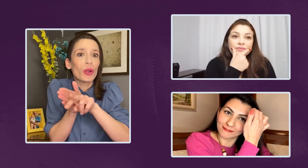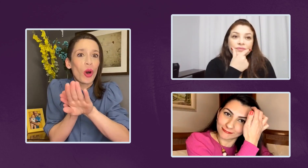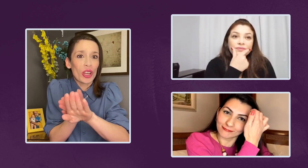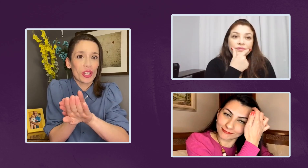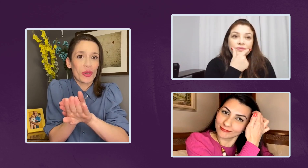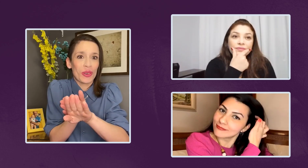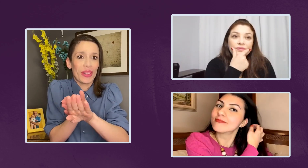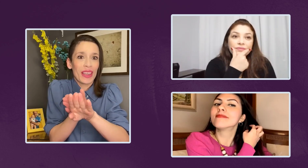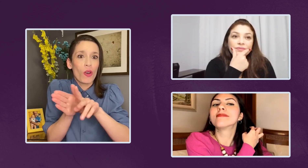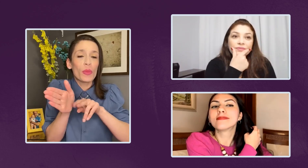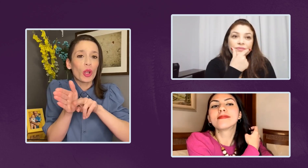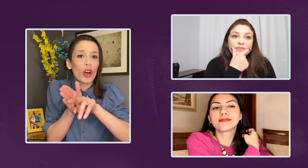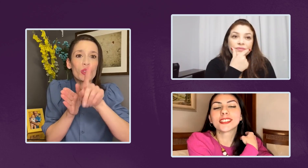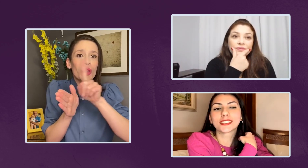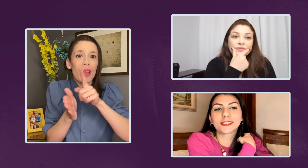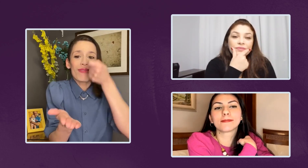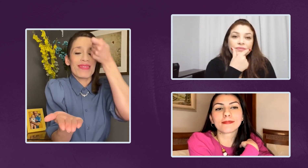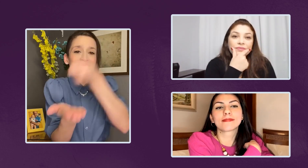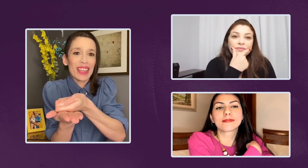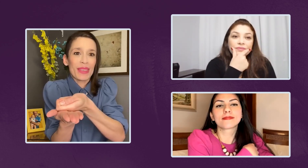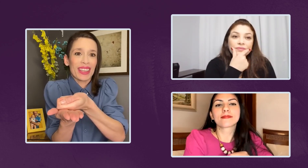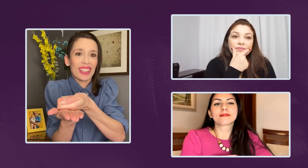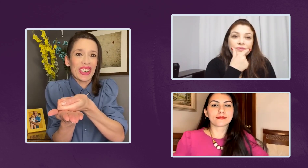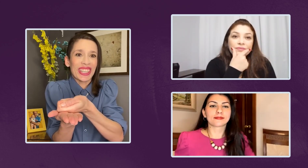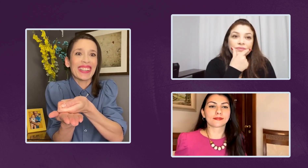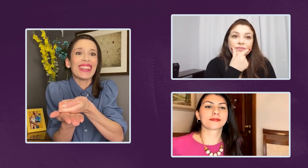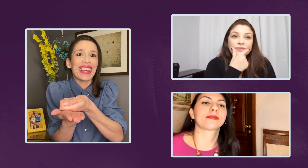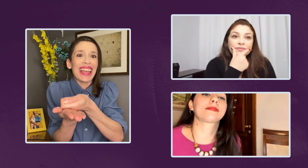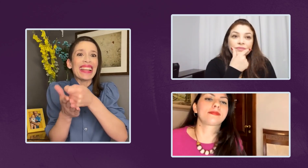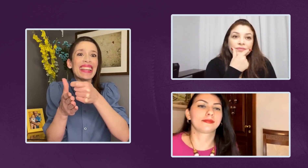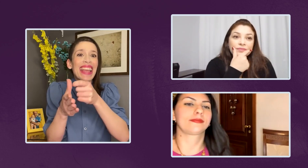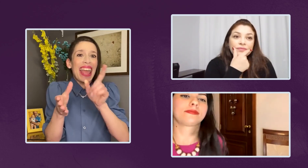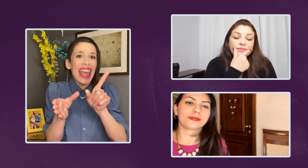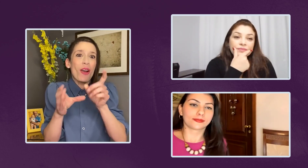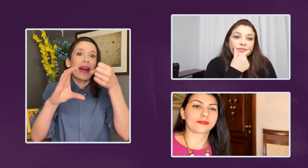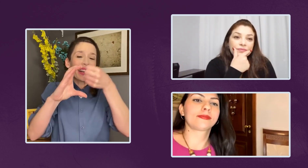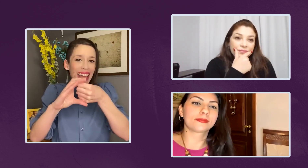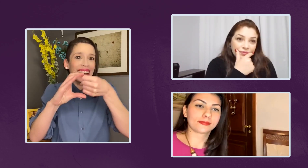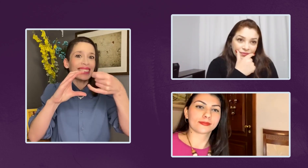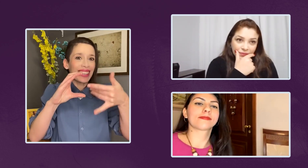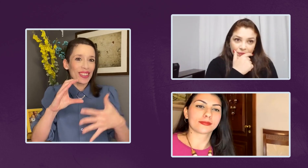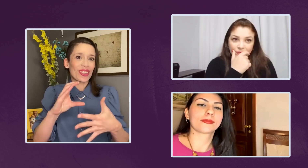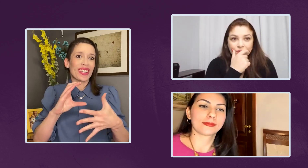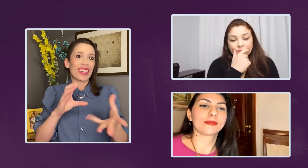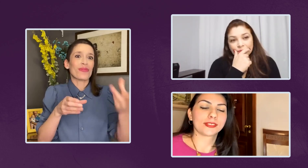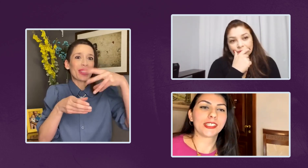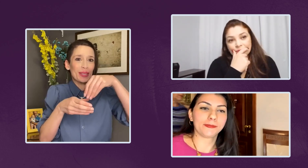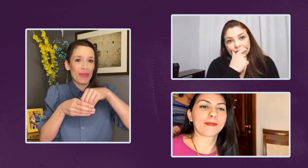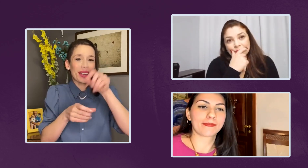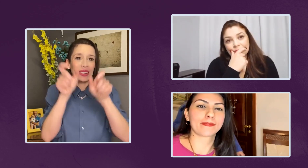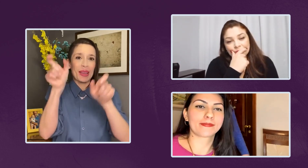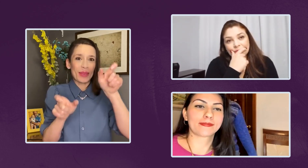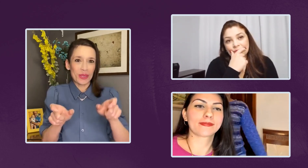o biológico. O biológico não é o determinante. Ele é uma característica que